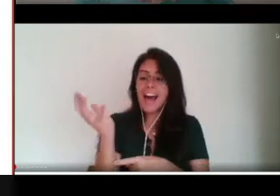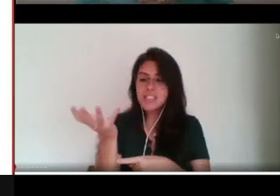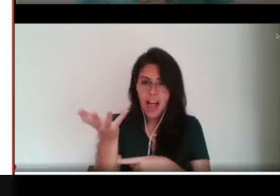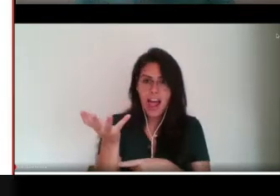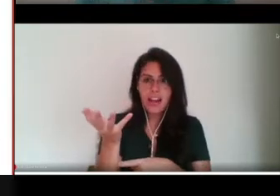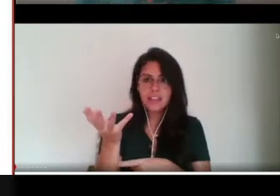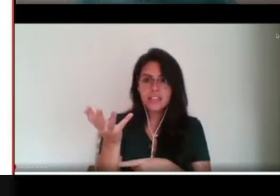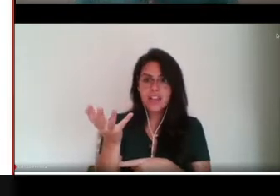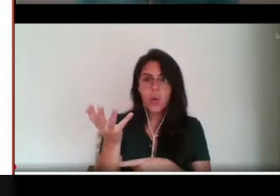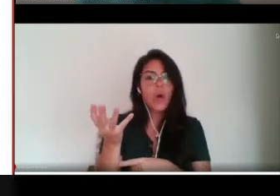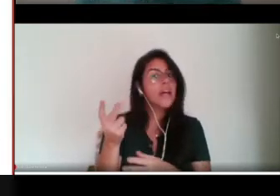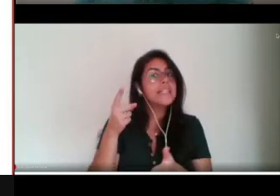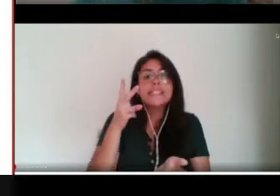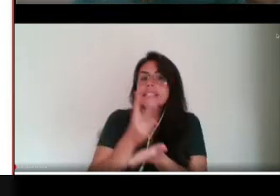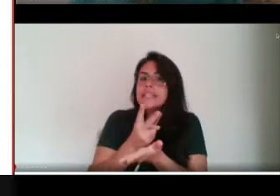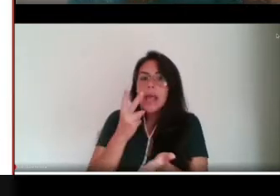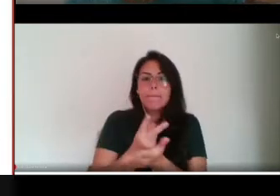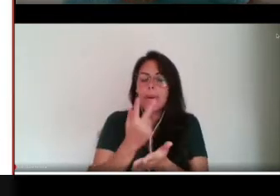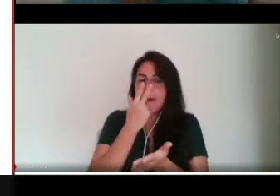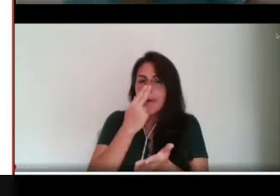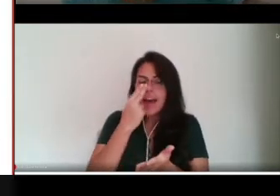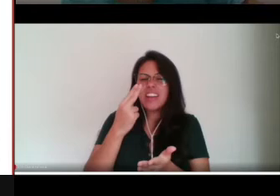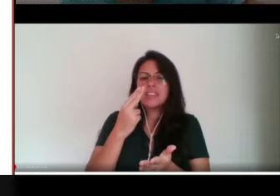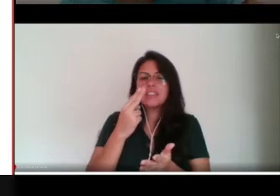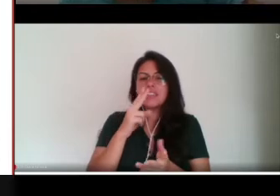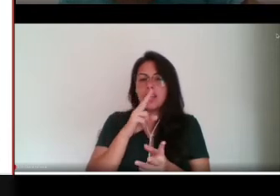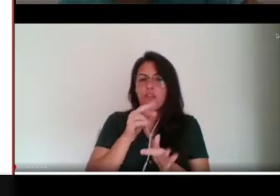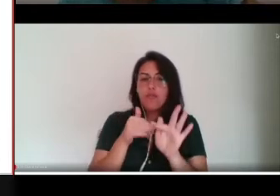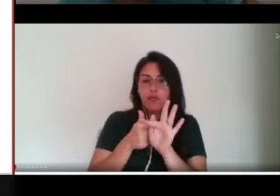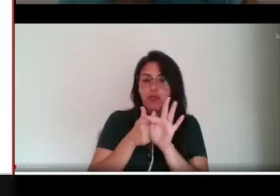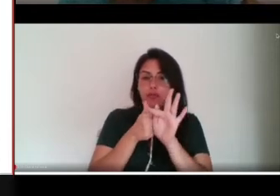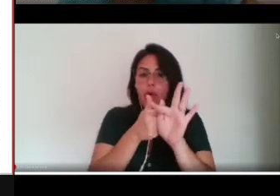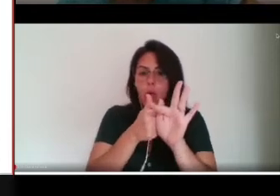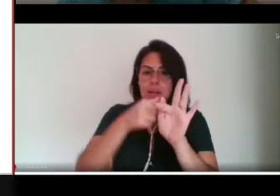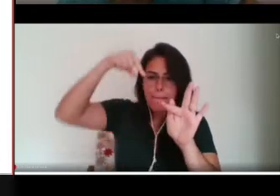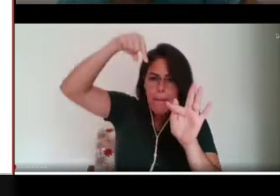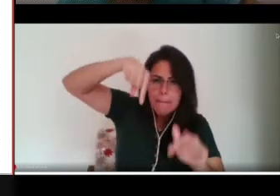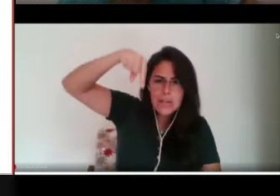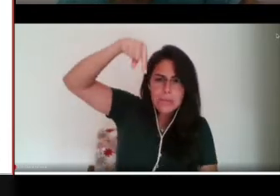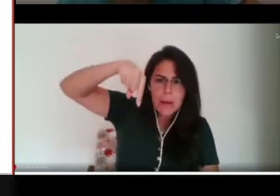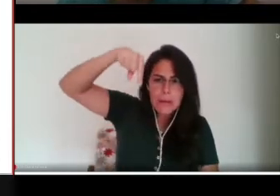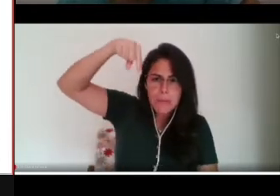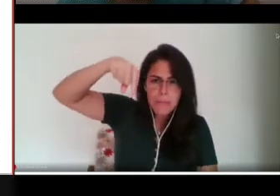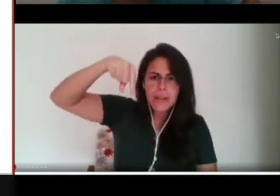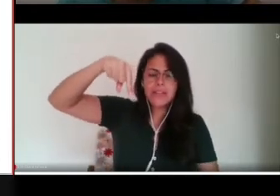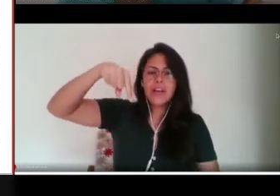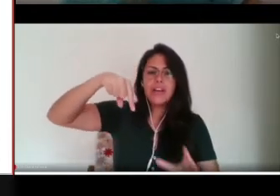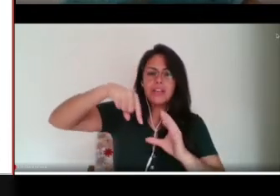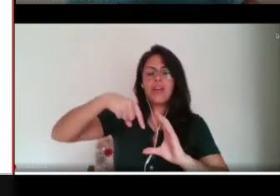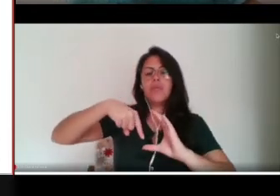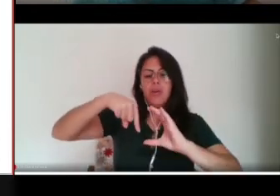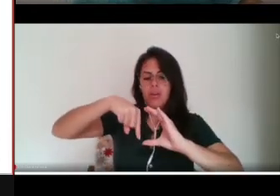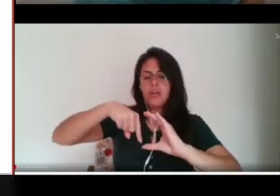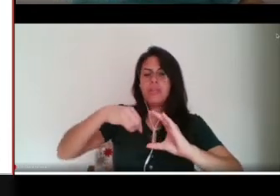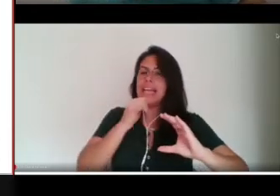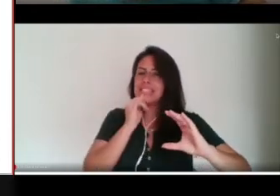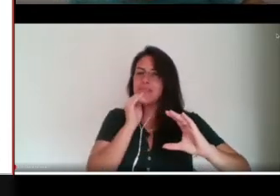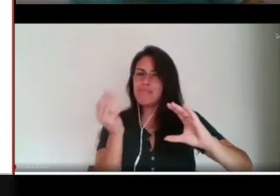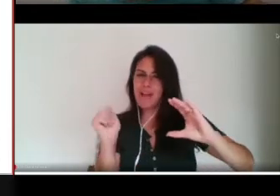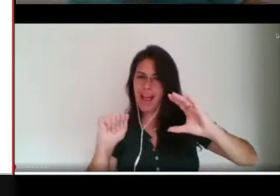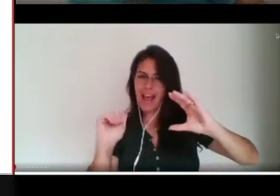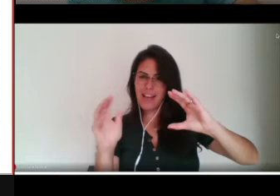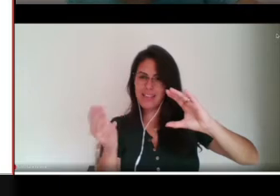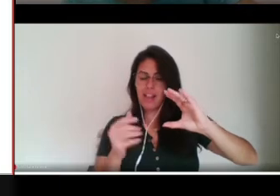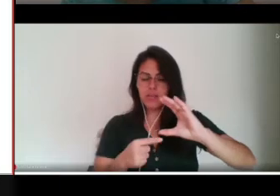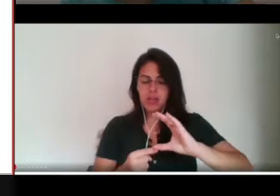módulo de 10 metros por segundo ao quadrado. Então, a resposta disso aqui é a letra C. Então, gente, muitas vezes a gente erra, por exemplo,